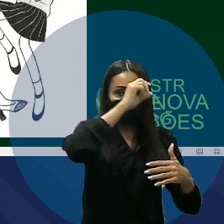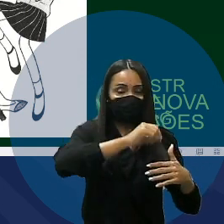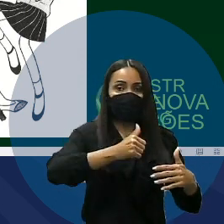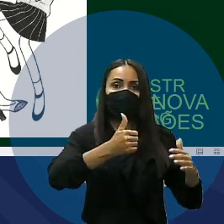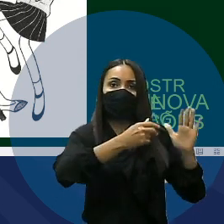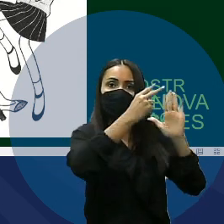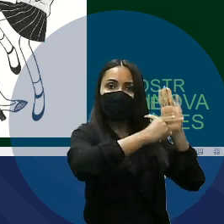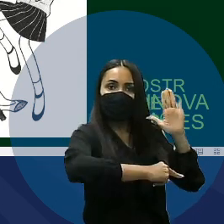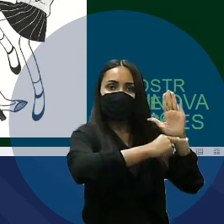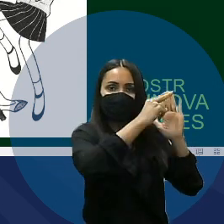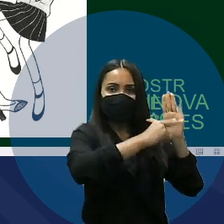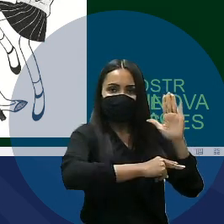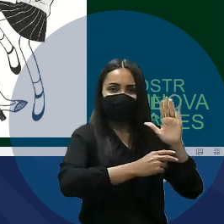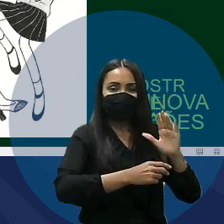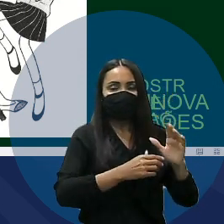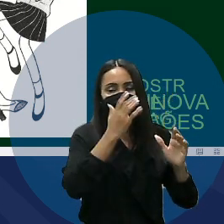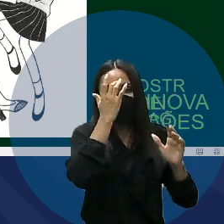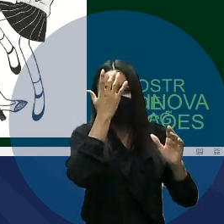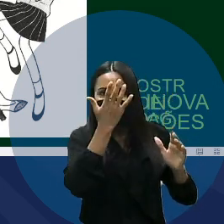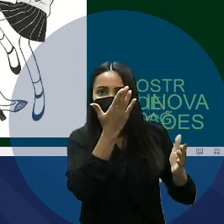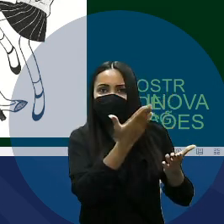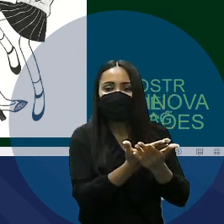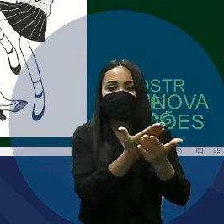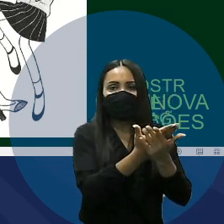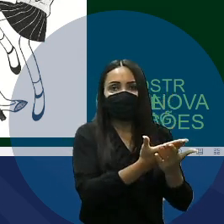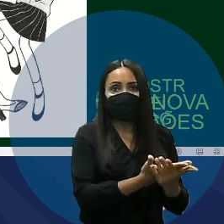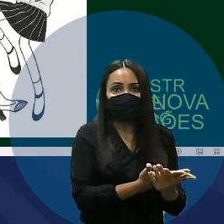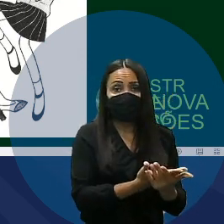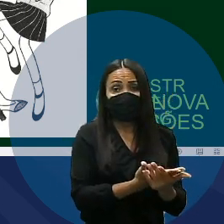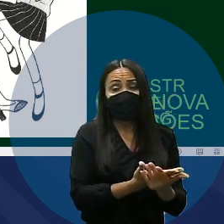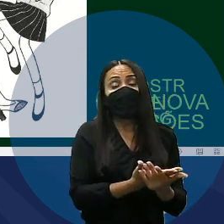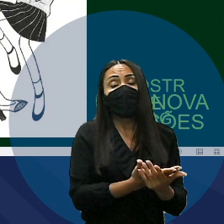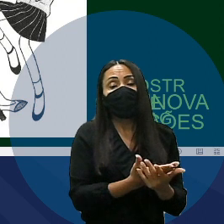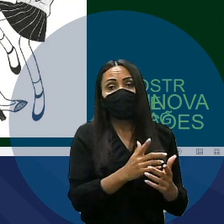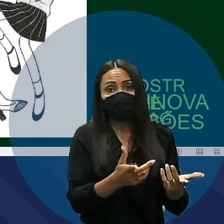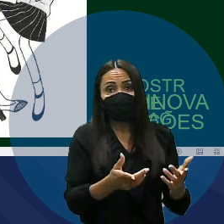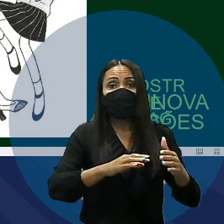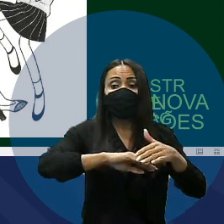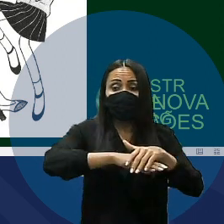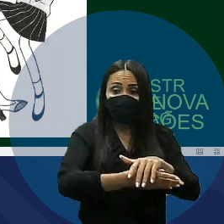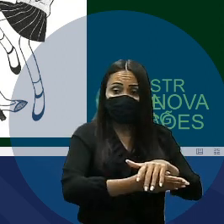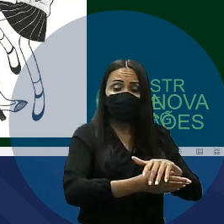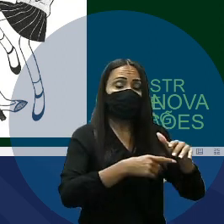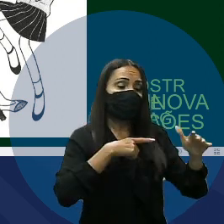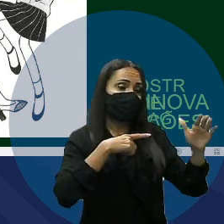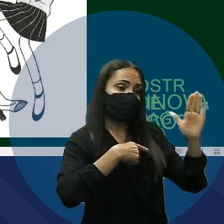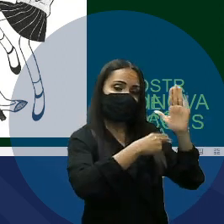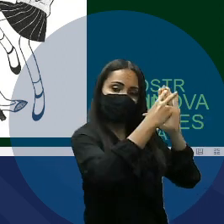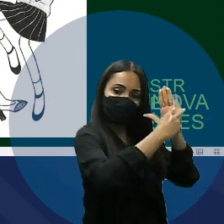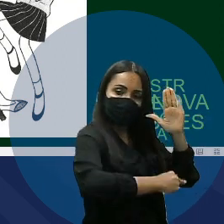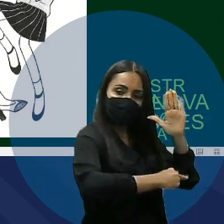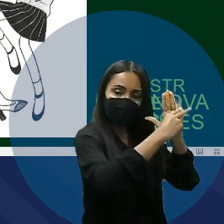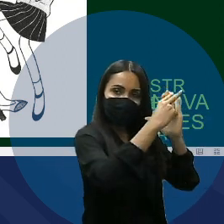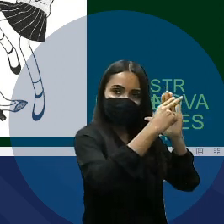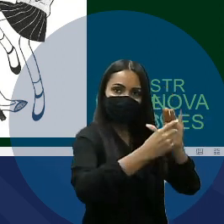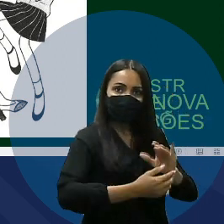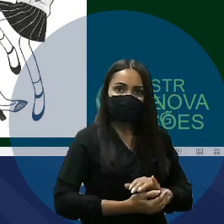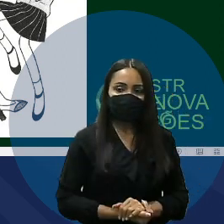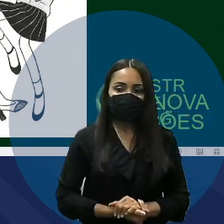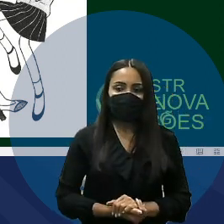É muito mais fácil estudar quando ler não é um sacrifício. Então foi a partir